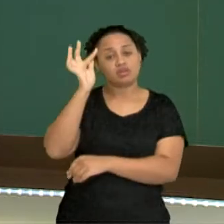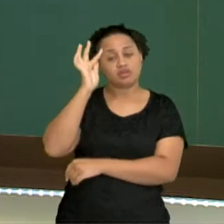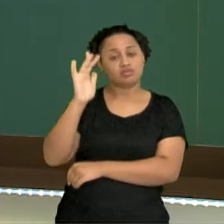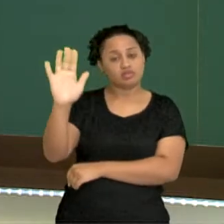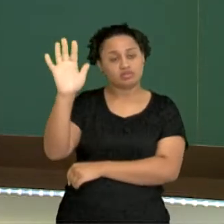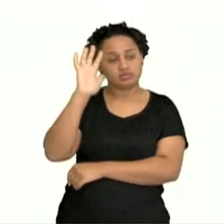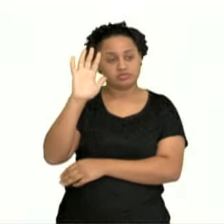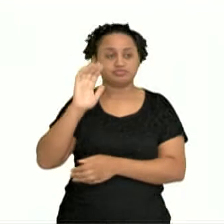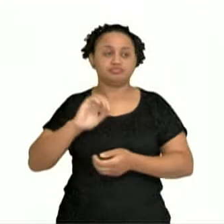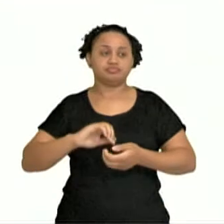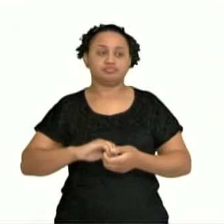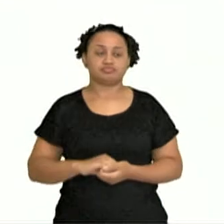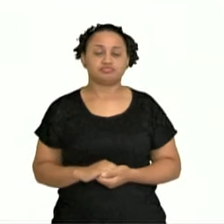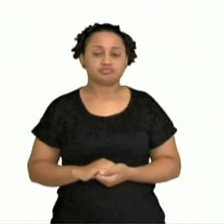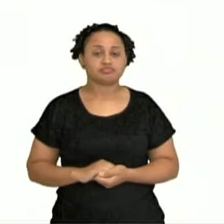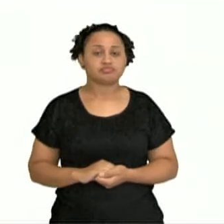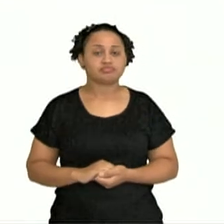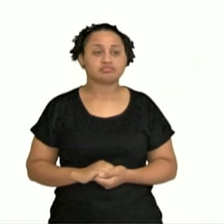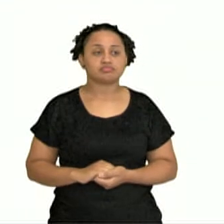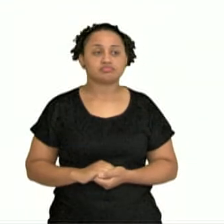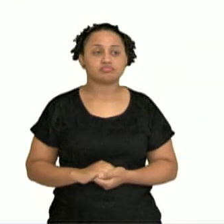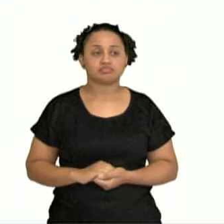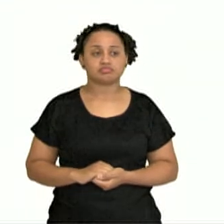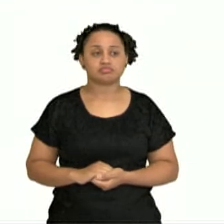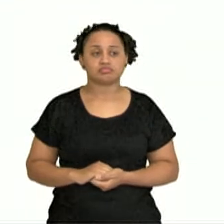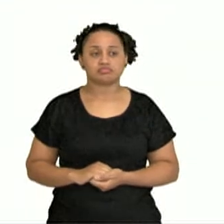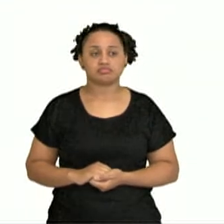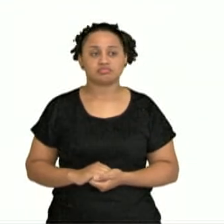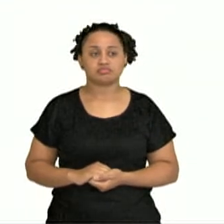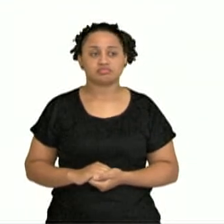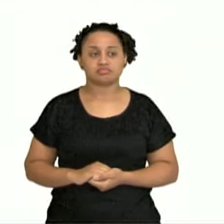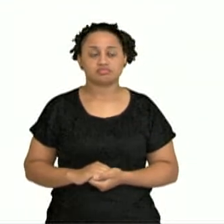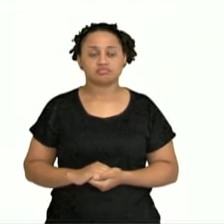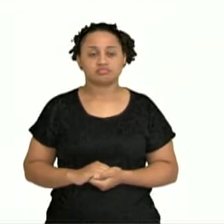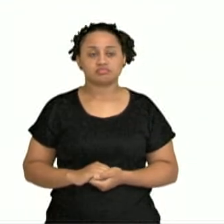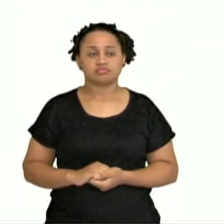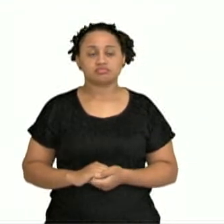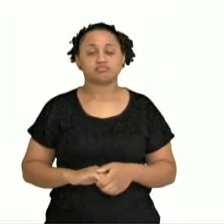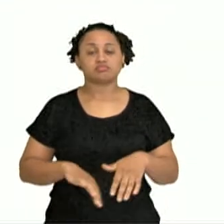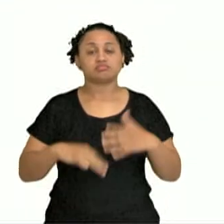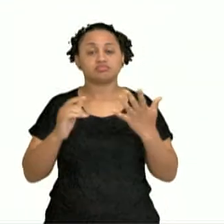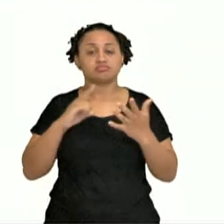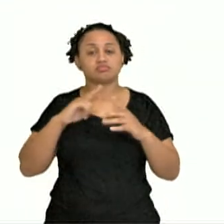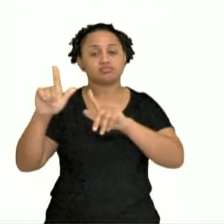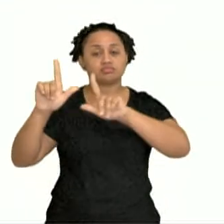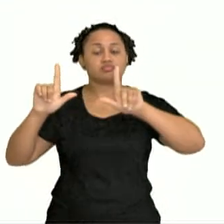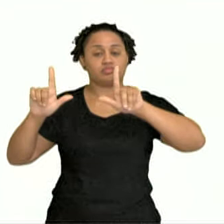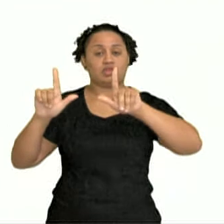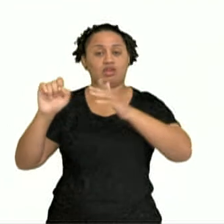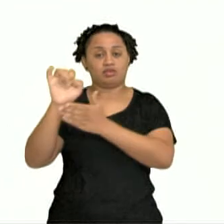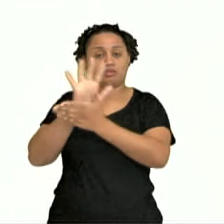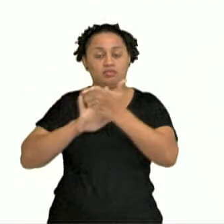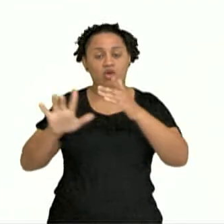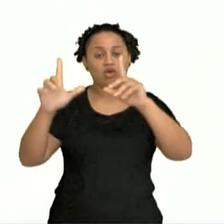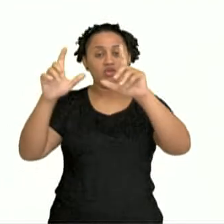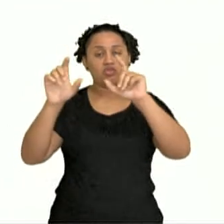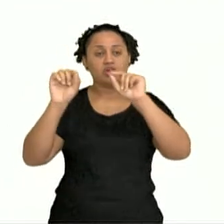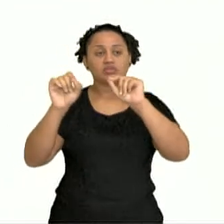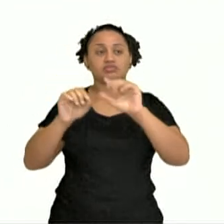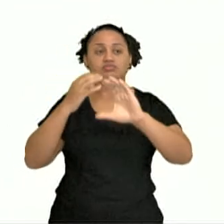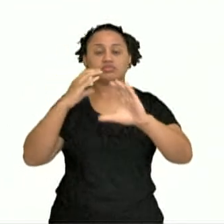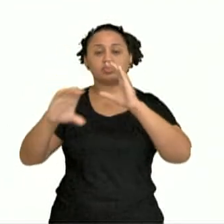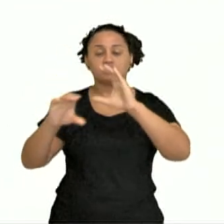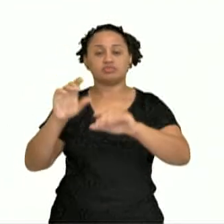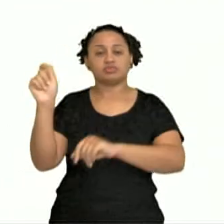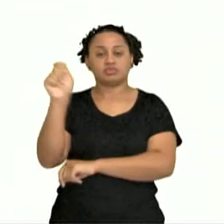pensar. Conoces el cantante argentino León Gieco? Então aqui nós temos a imagem de um cantor argentino, talvez vocês